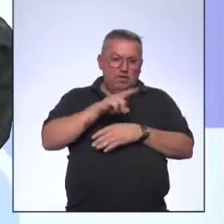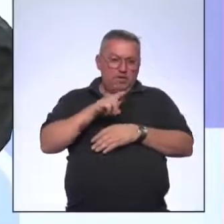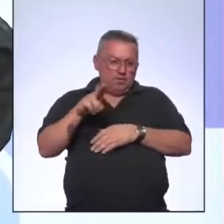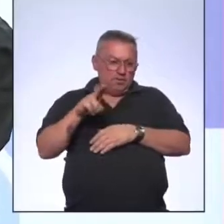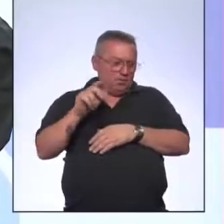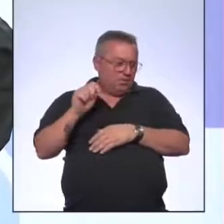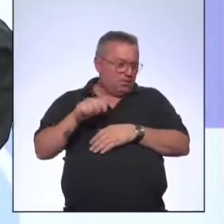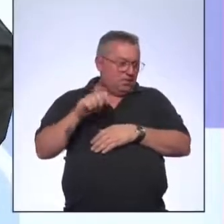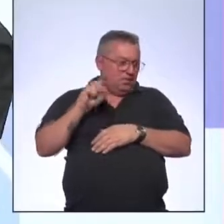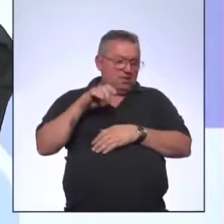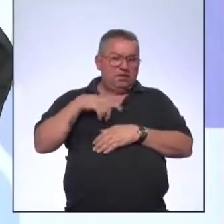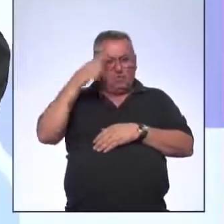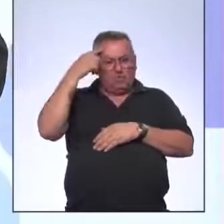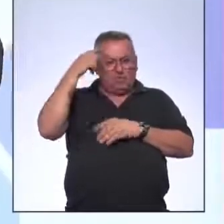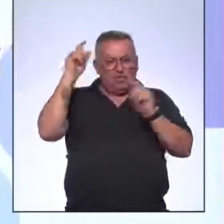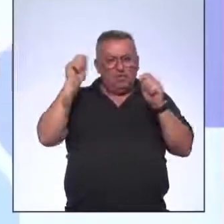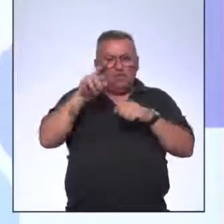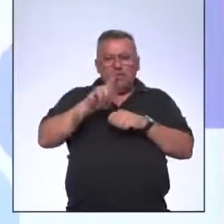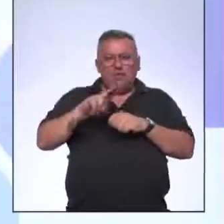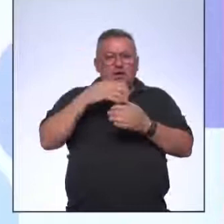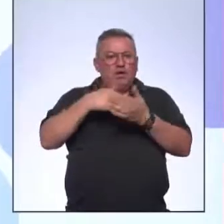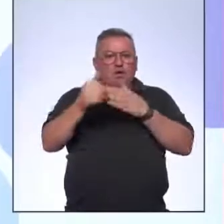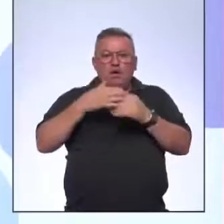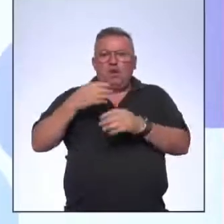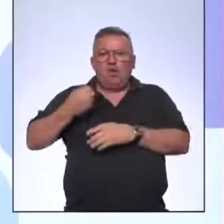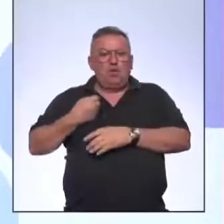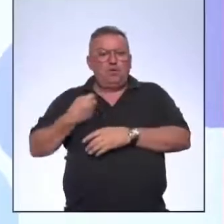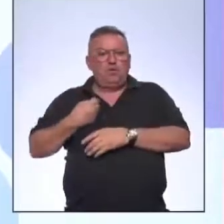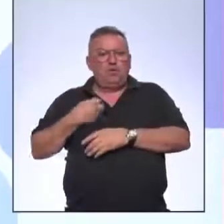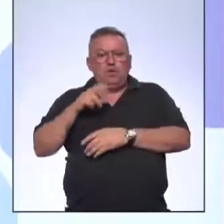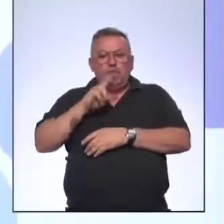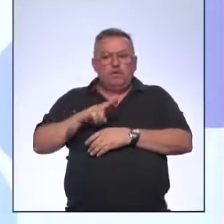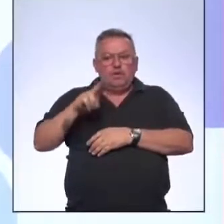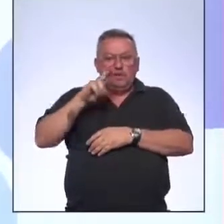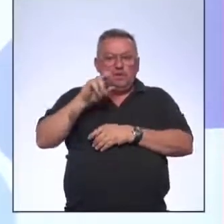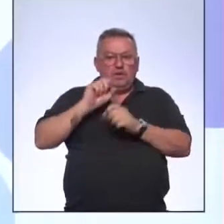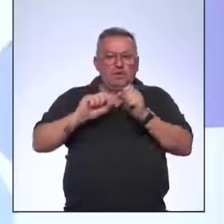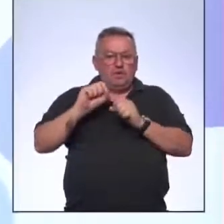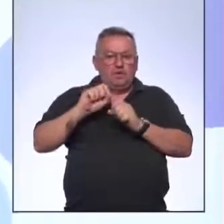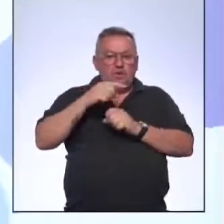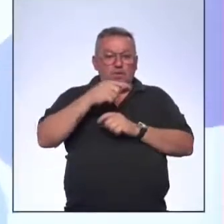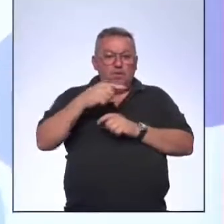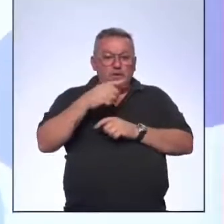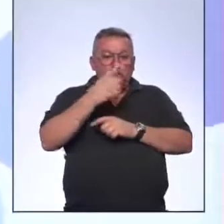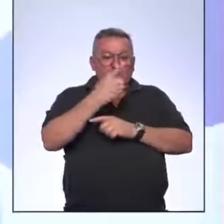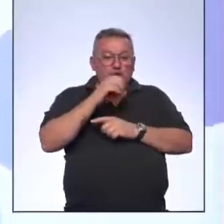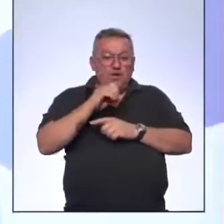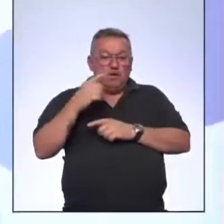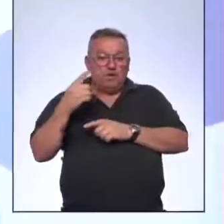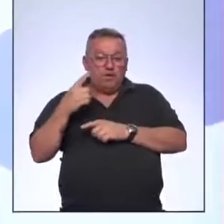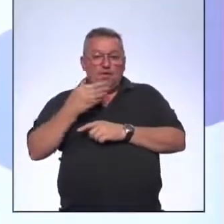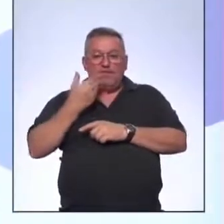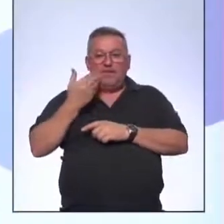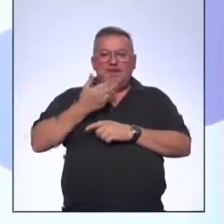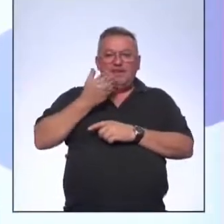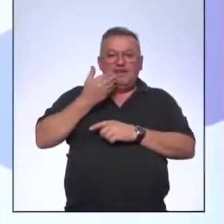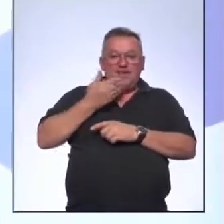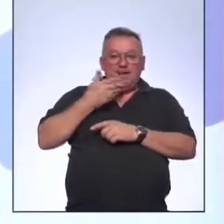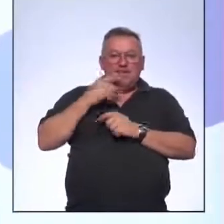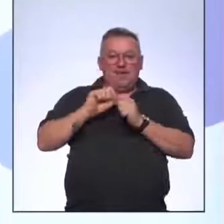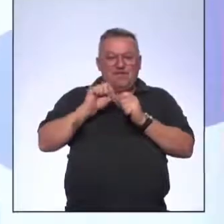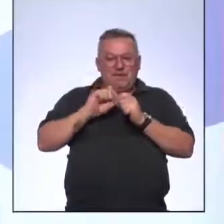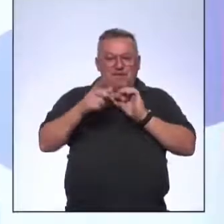poderia nessa gente pensar pode usar qualquer número a gente utiliza geralmente o menos 10 e 1 para facilitar